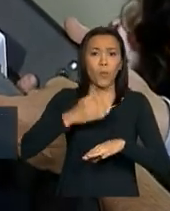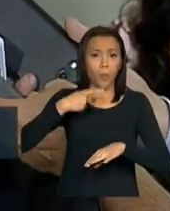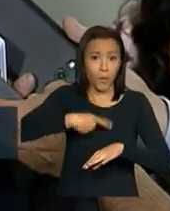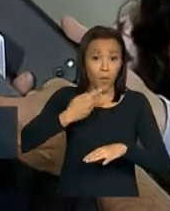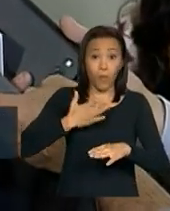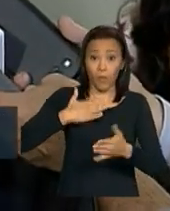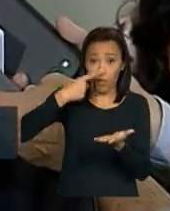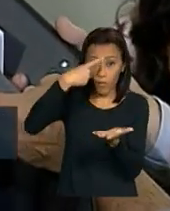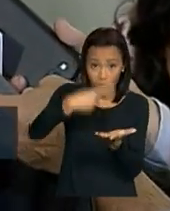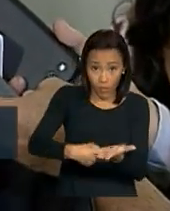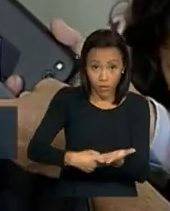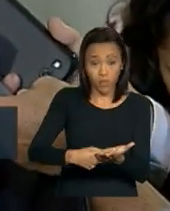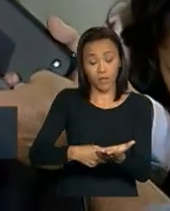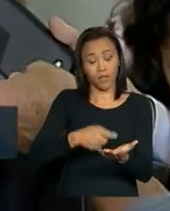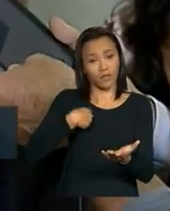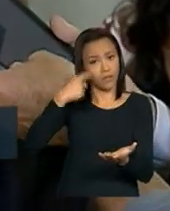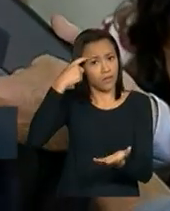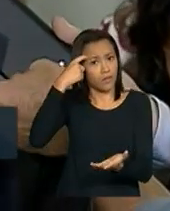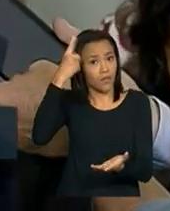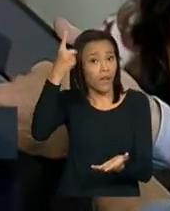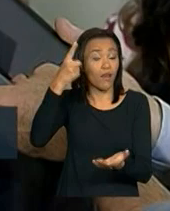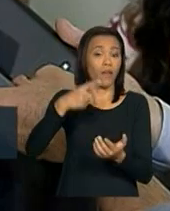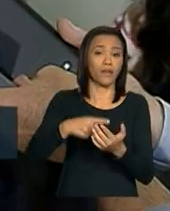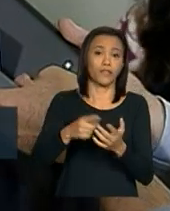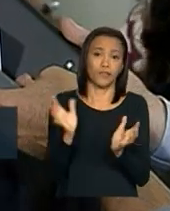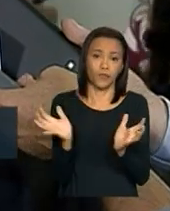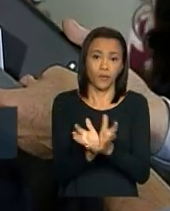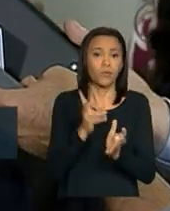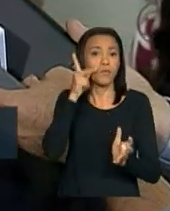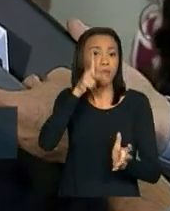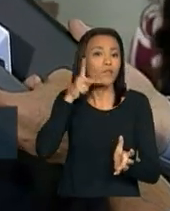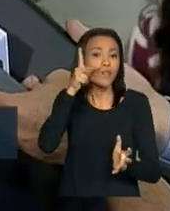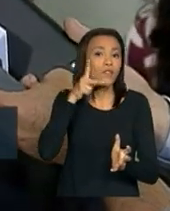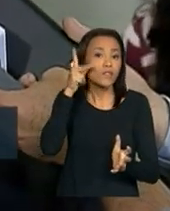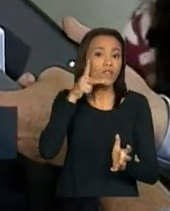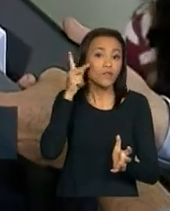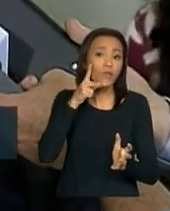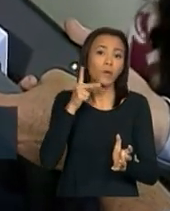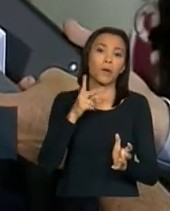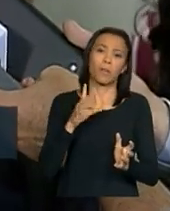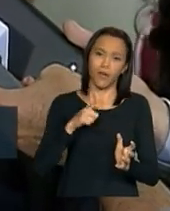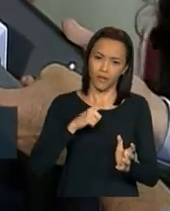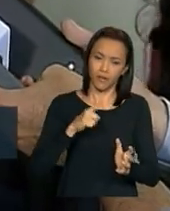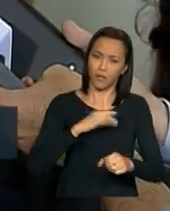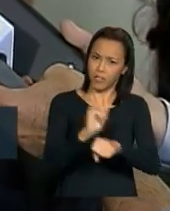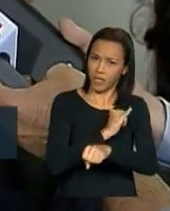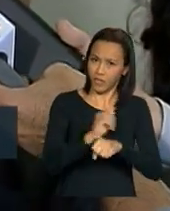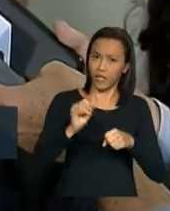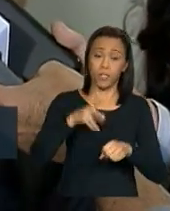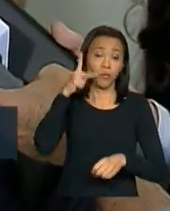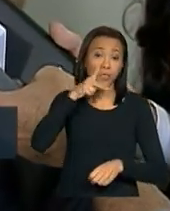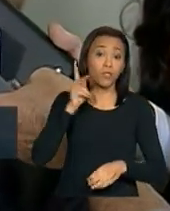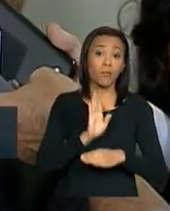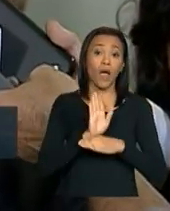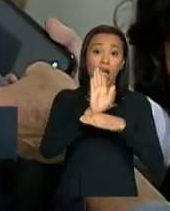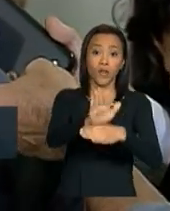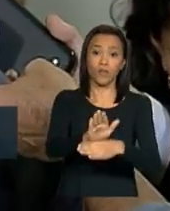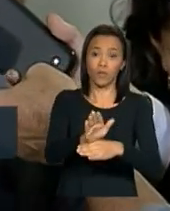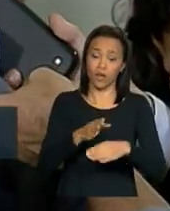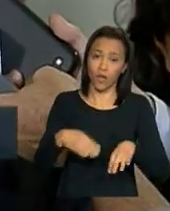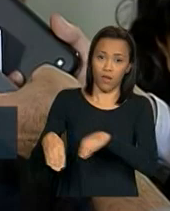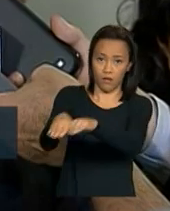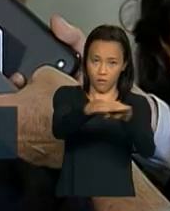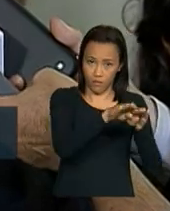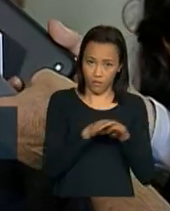compromisso ideológico, partidário, na construção de uma ferramenta política a serviço da democracia,